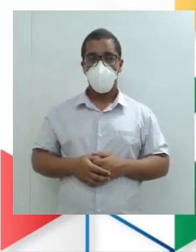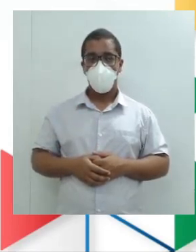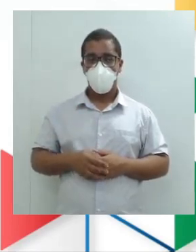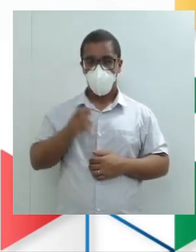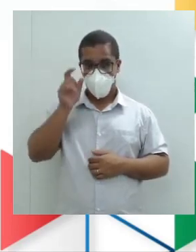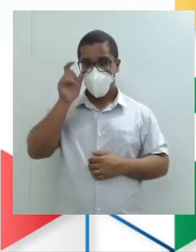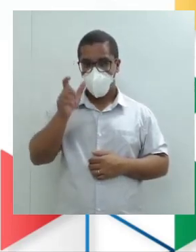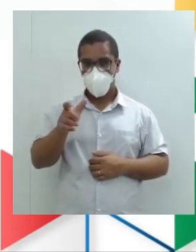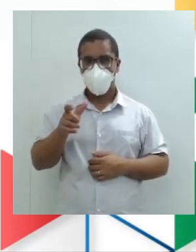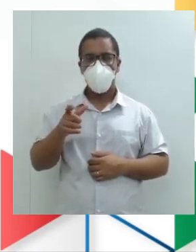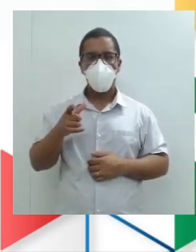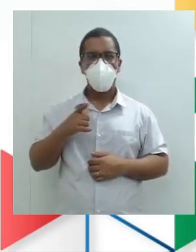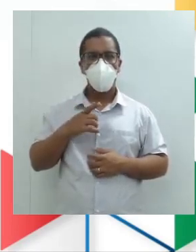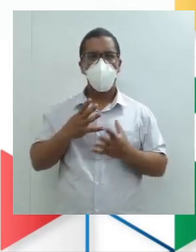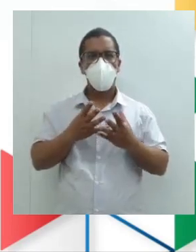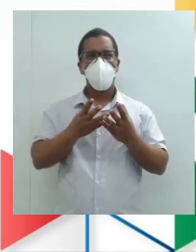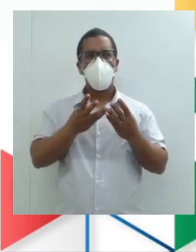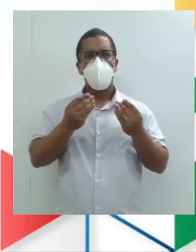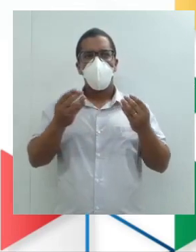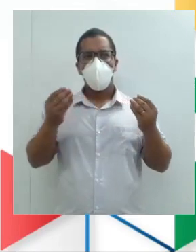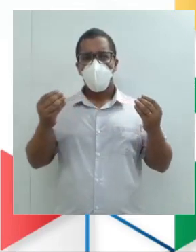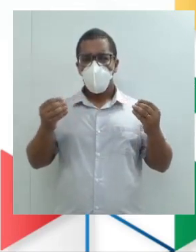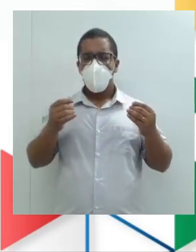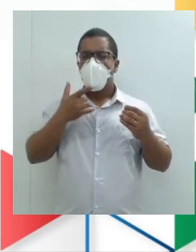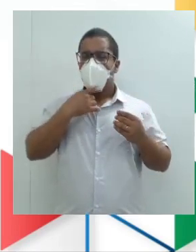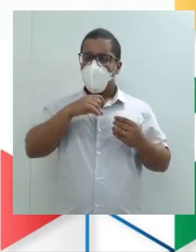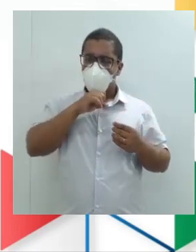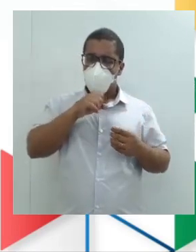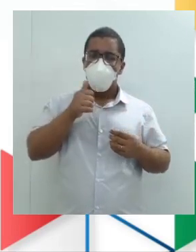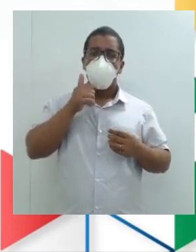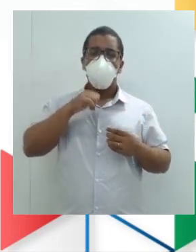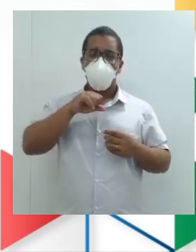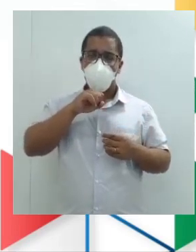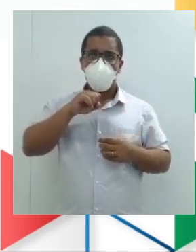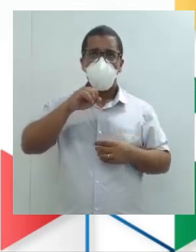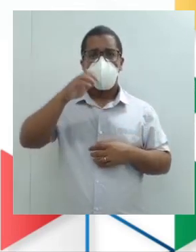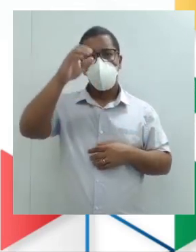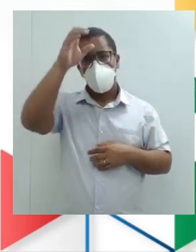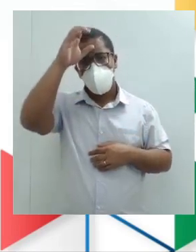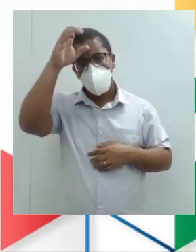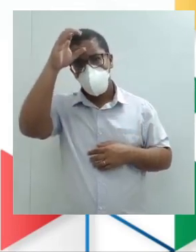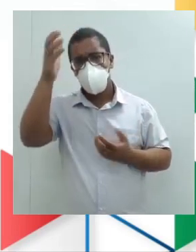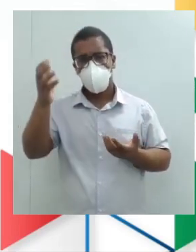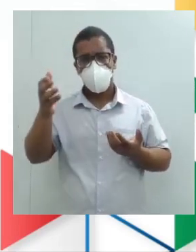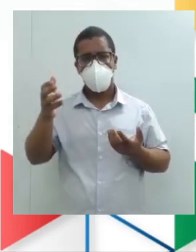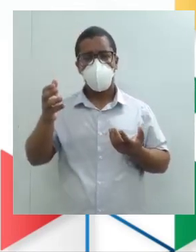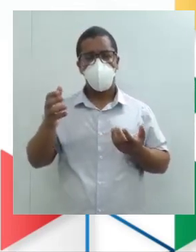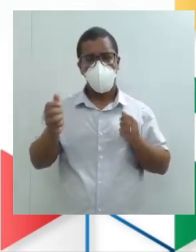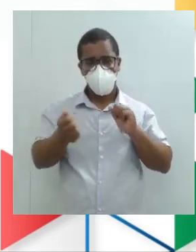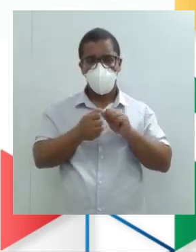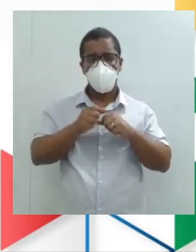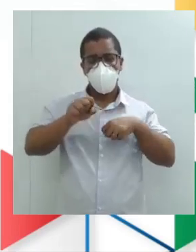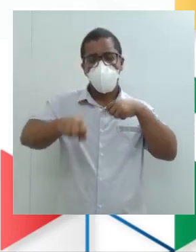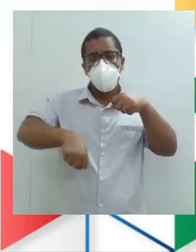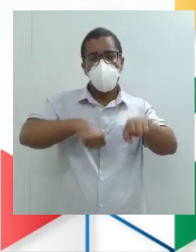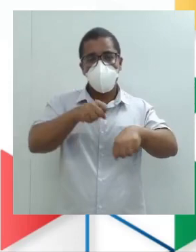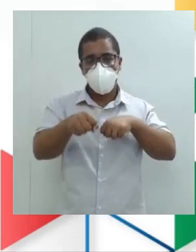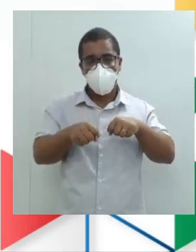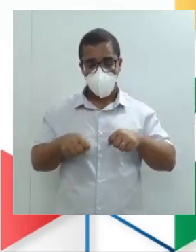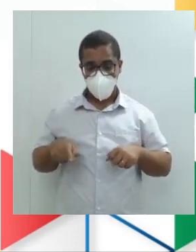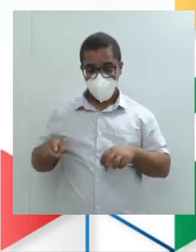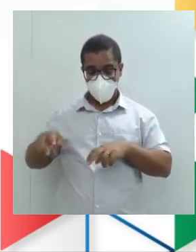Interessante, né? Quantos responsáveis, papais, mamães, tios e titias, enfim, tem uma bicicleta e colocam